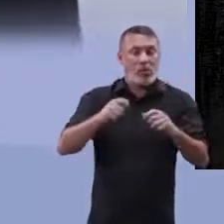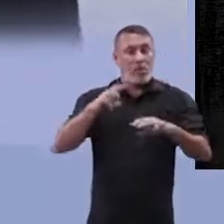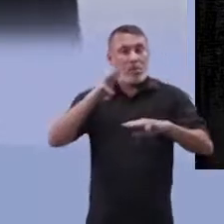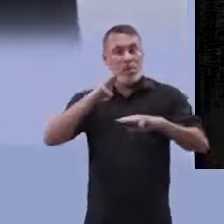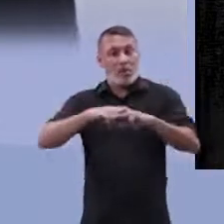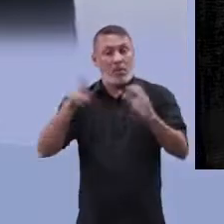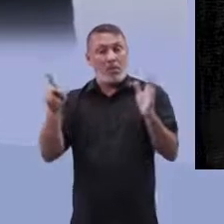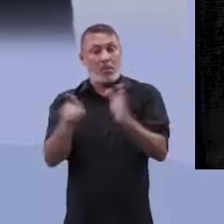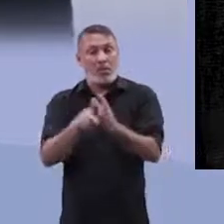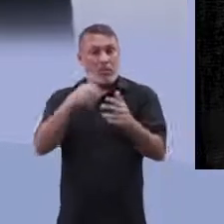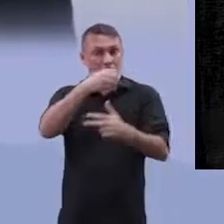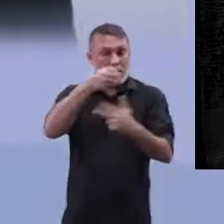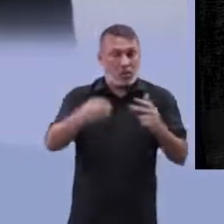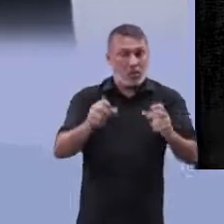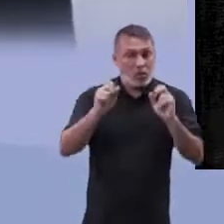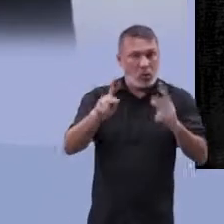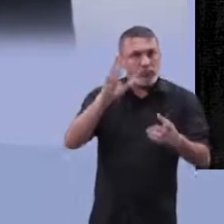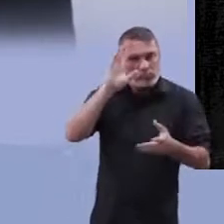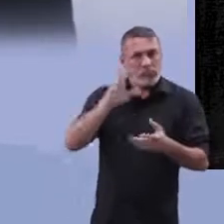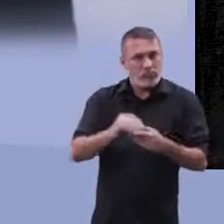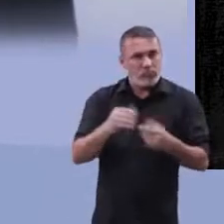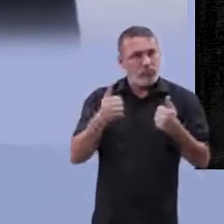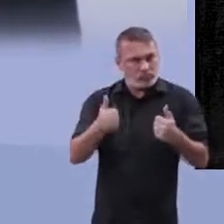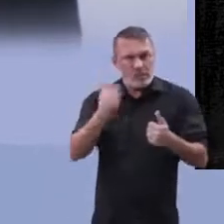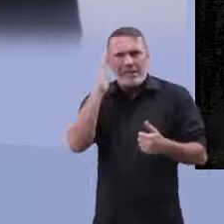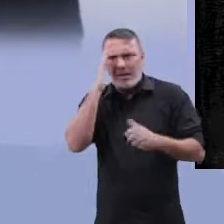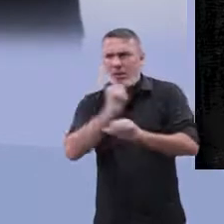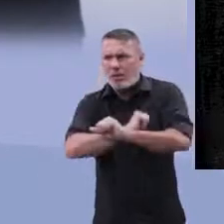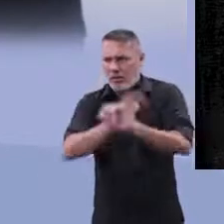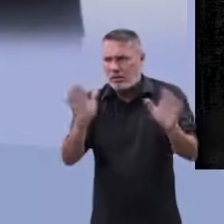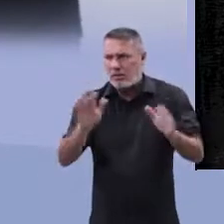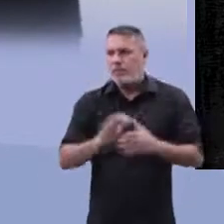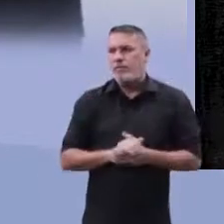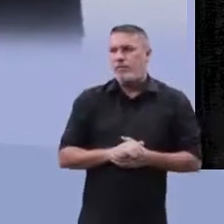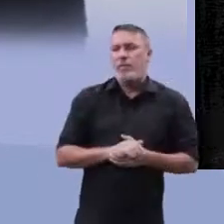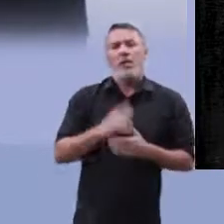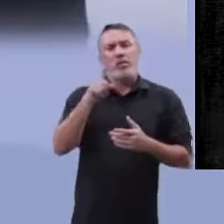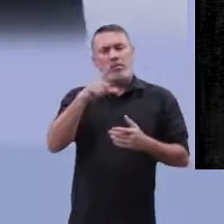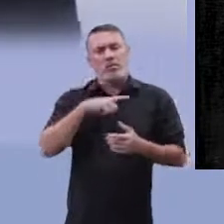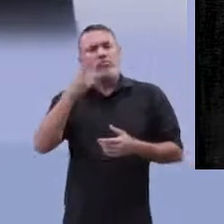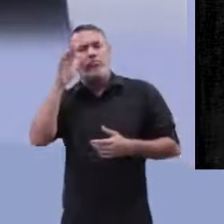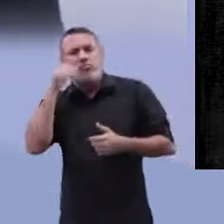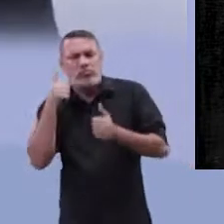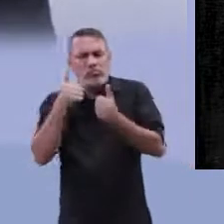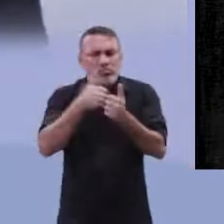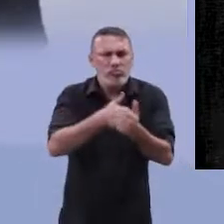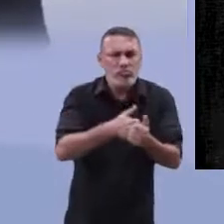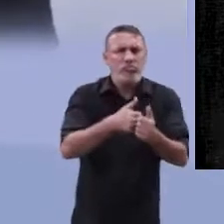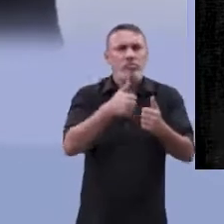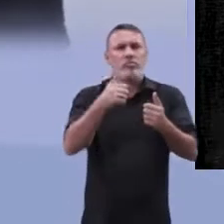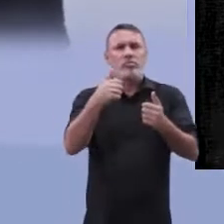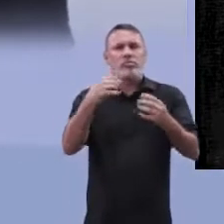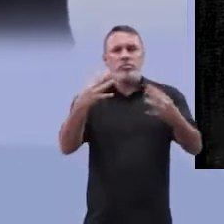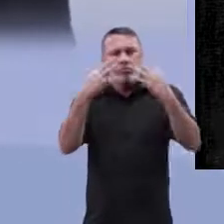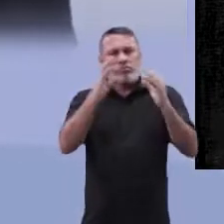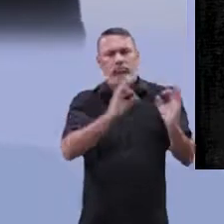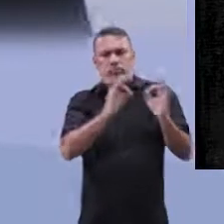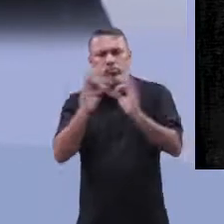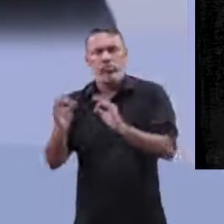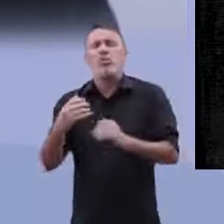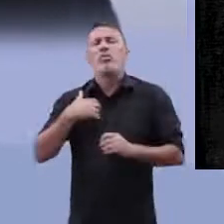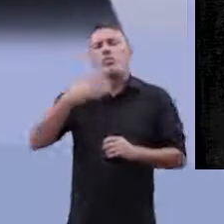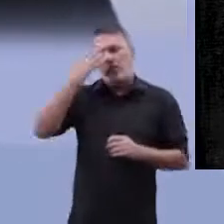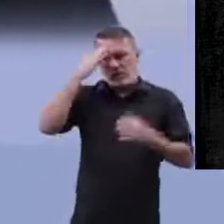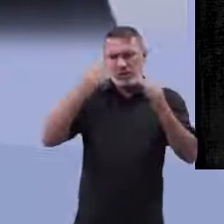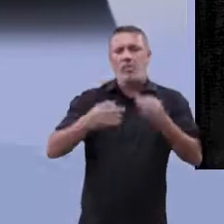7 competências matemáticas do Enem. Pegou a visão, meu hack? Pegou a visão? E aí, acompanhando a gente aqui no canal, eu